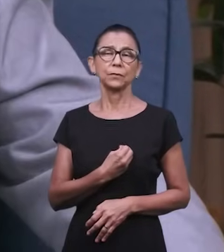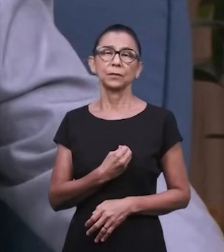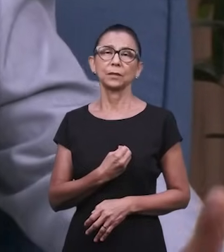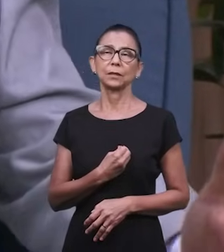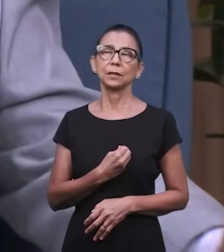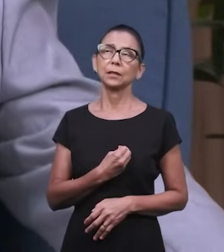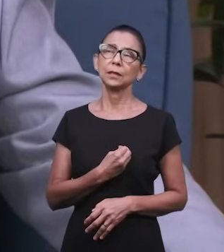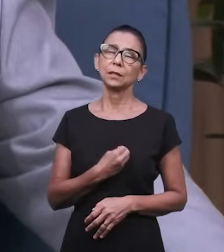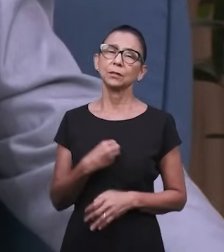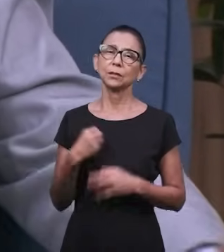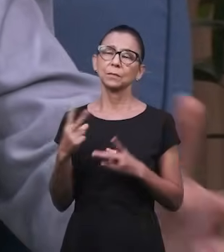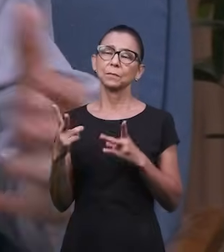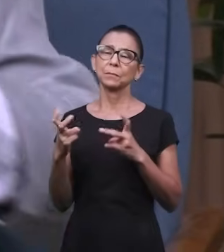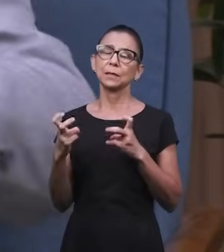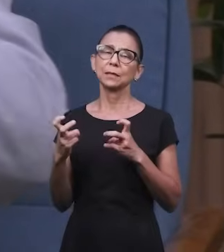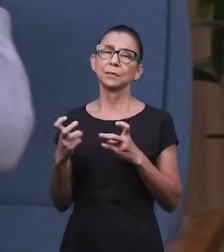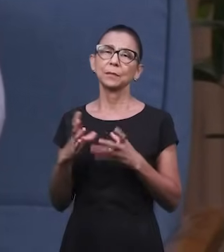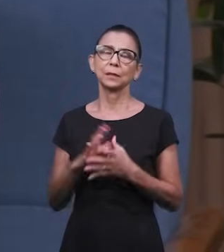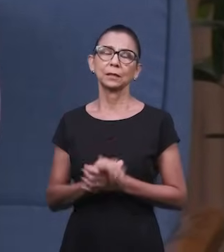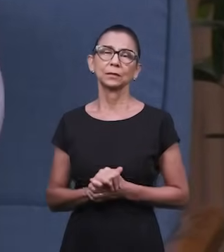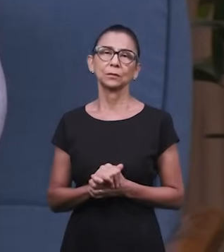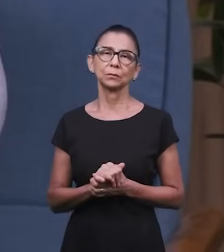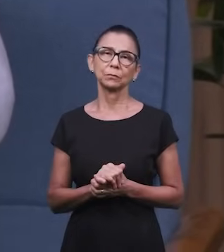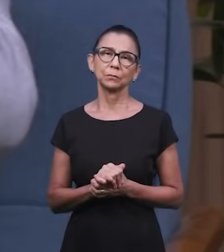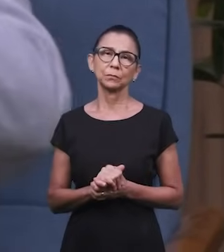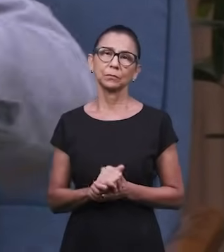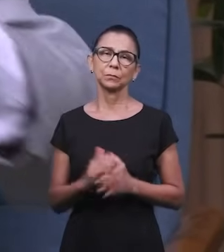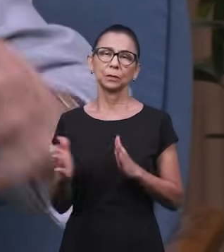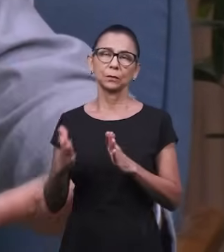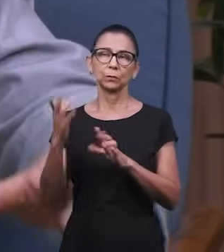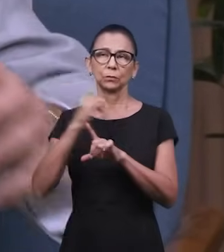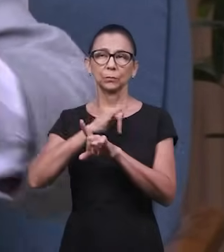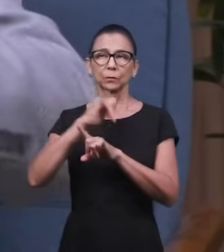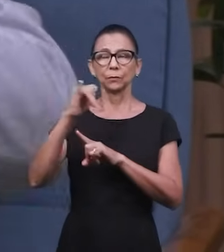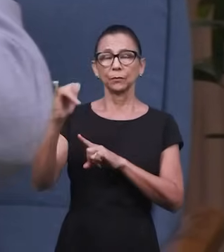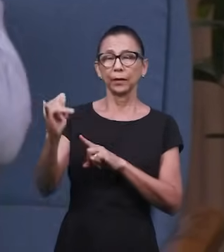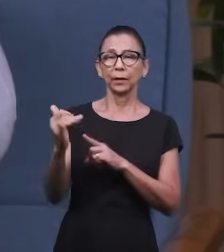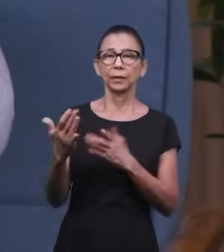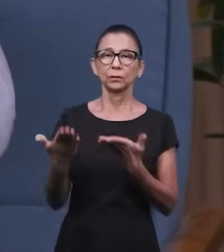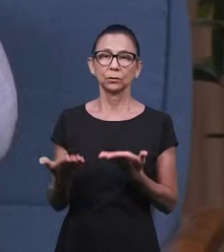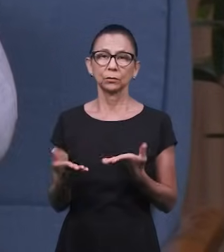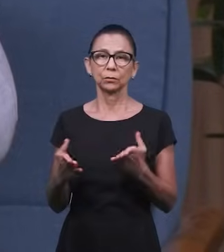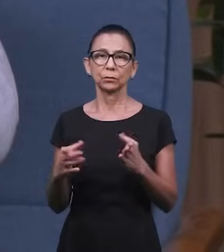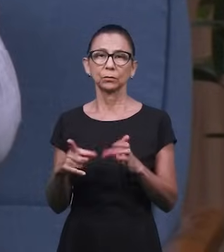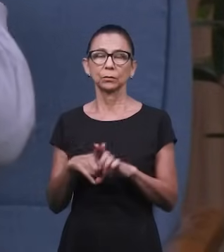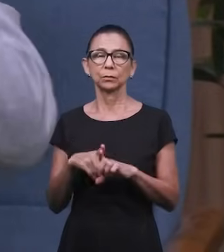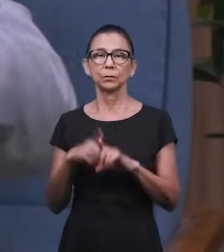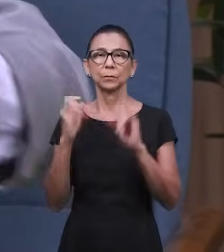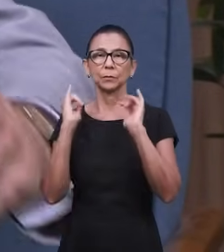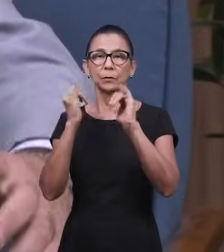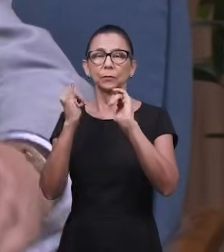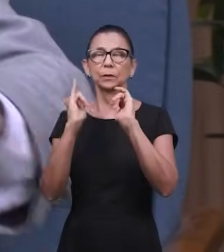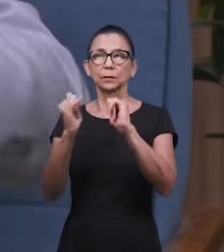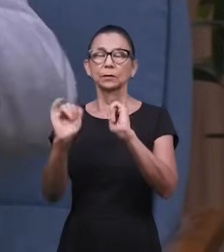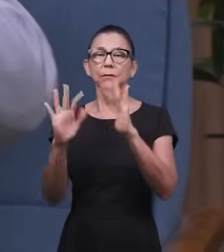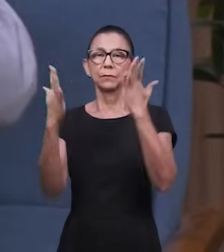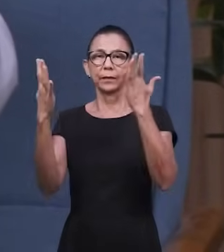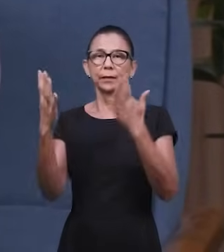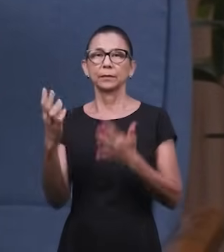perceber, seja no livro de Cantares, seja nesse momento profético que nós estamos vivendo, Trombetas e Festas, né? Salmo 2, que